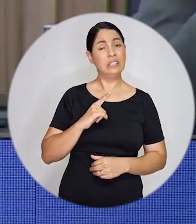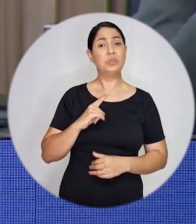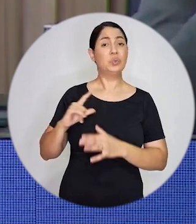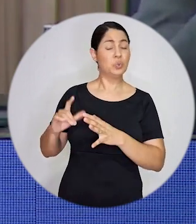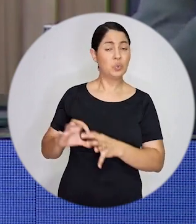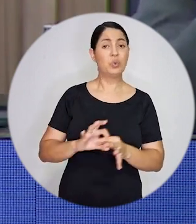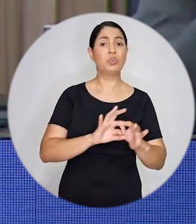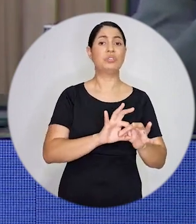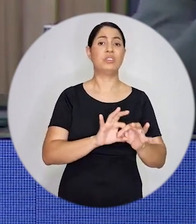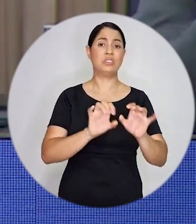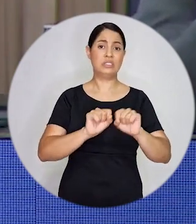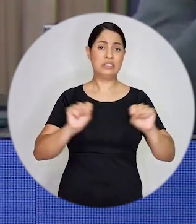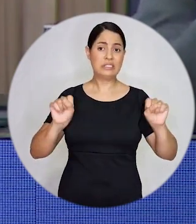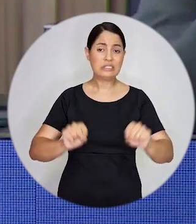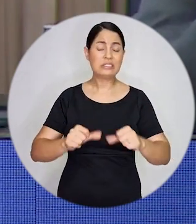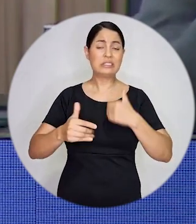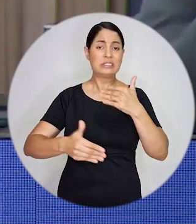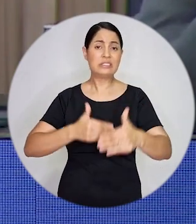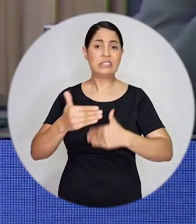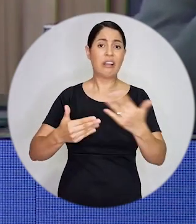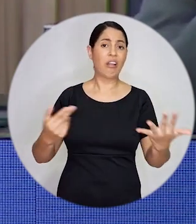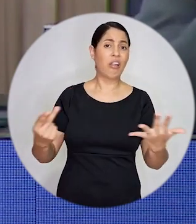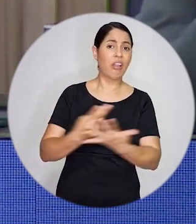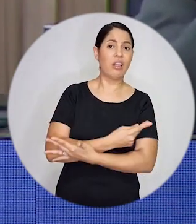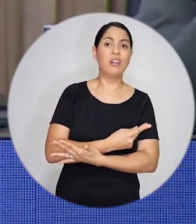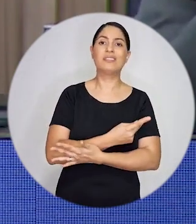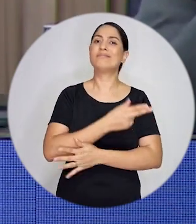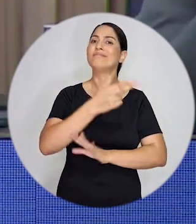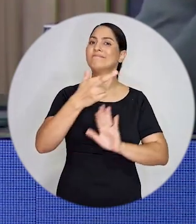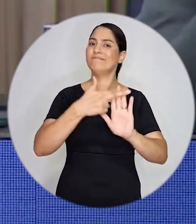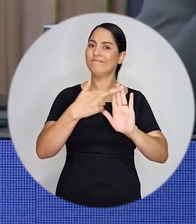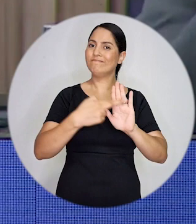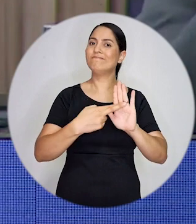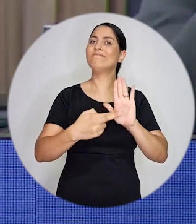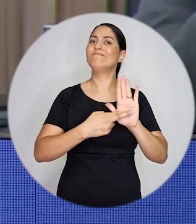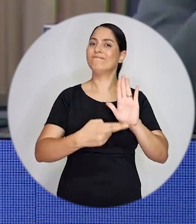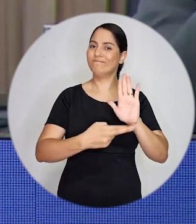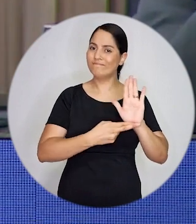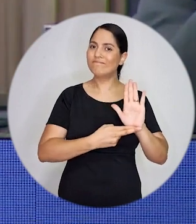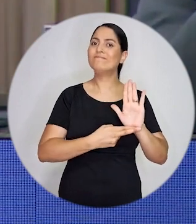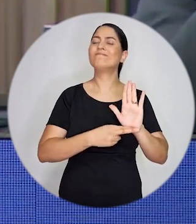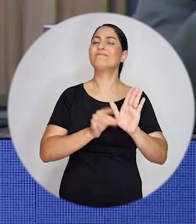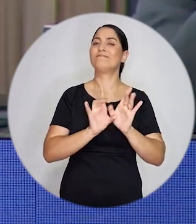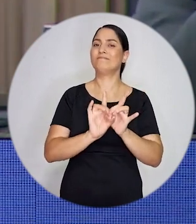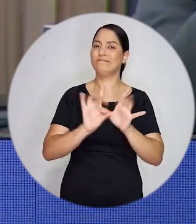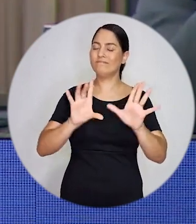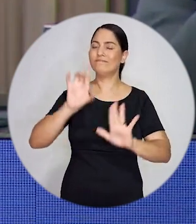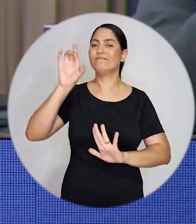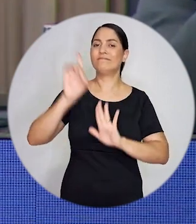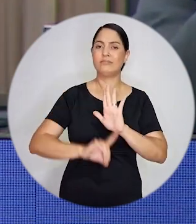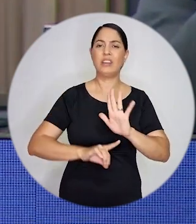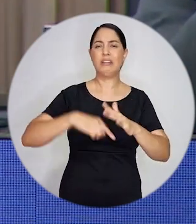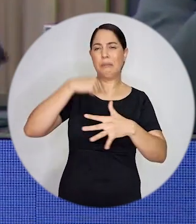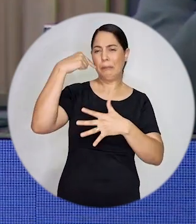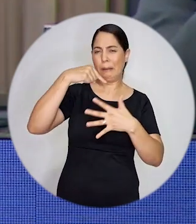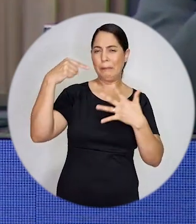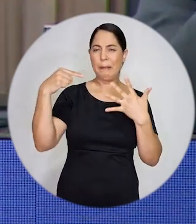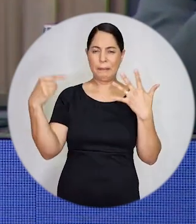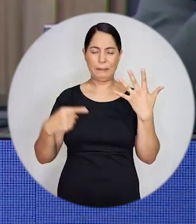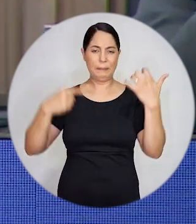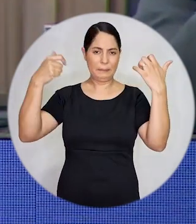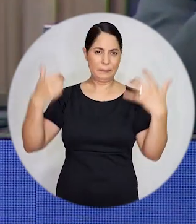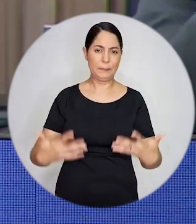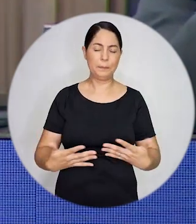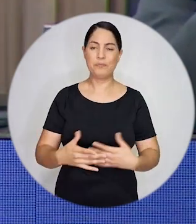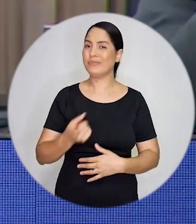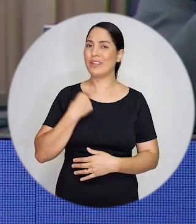ganha uma dimensão sistêmica, vira perda de confiança, inclusive no regime político, no Estado democrático